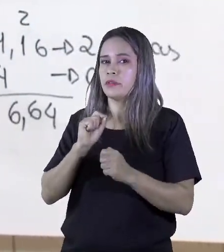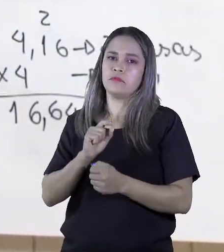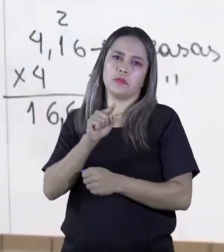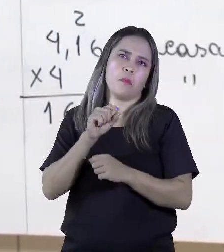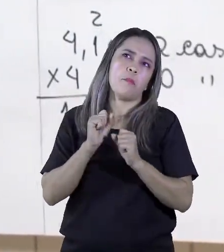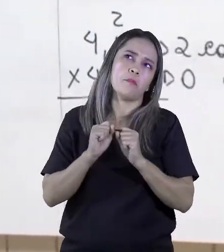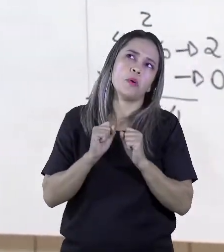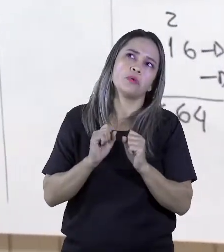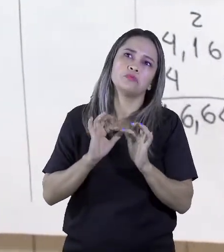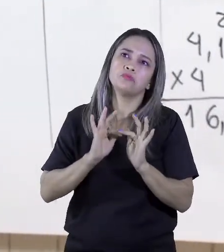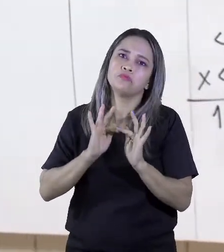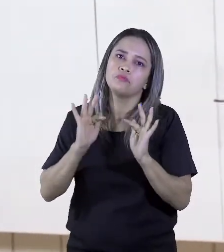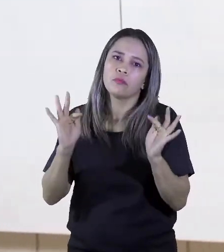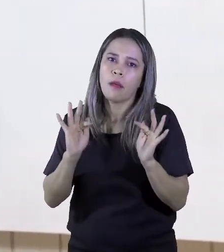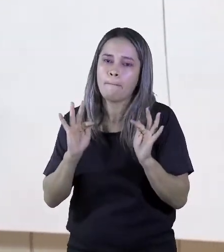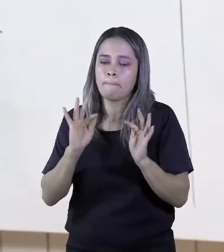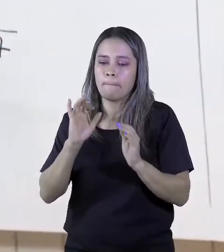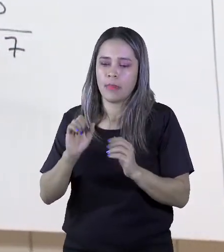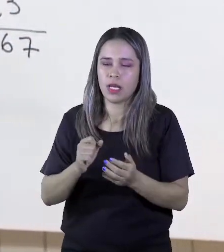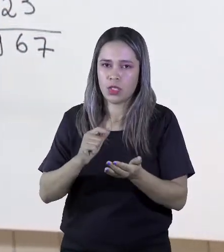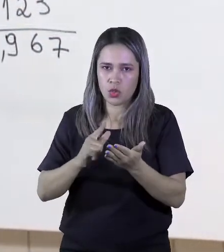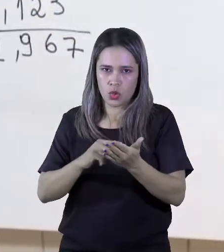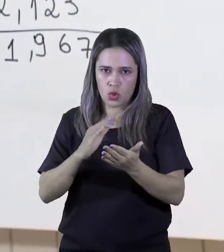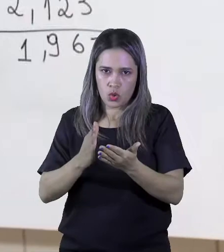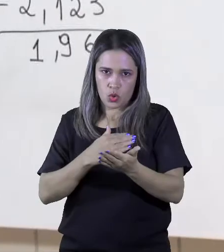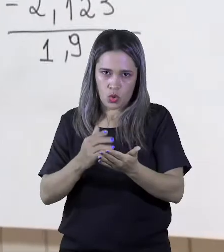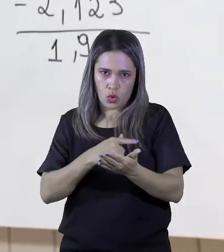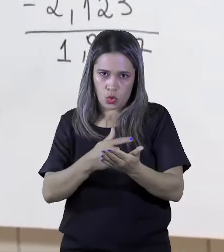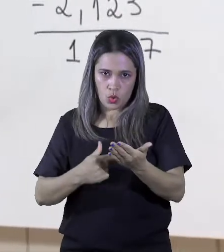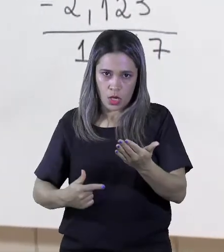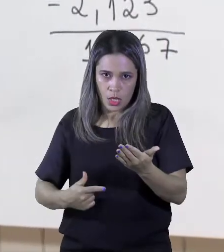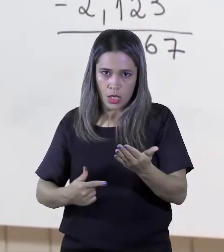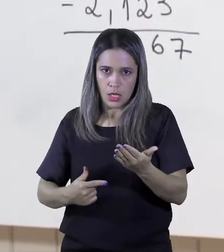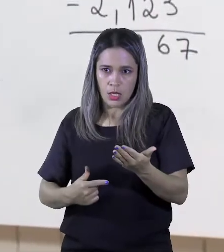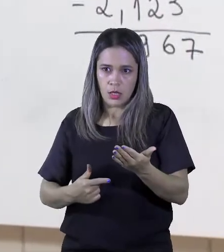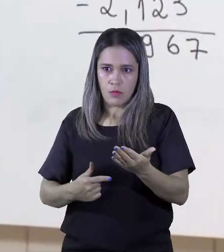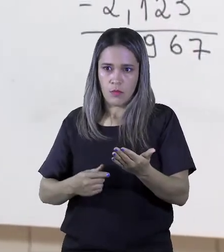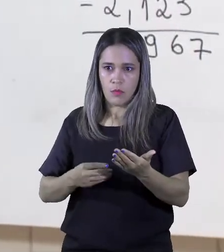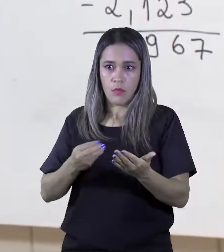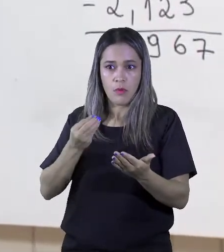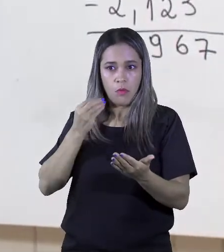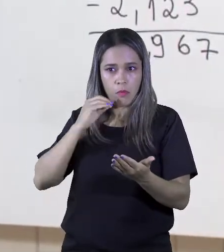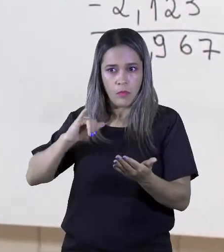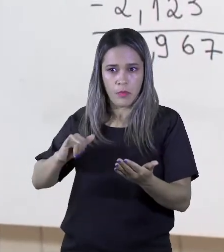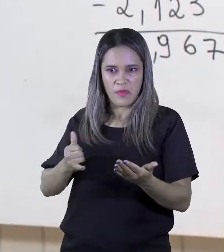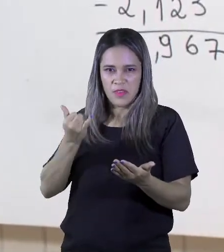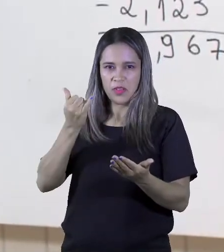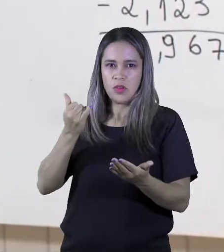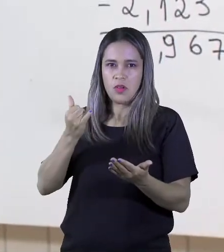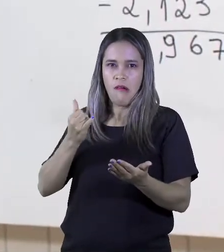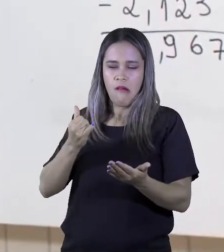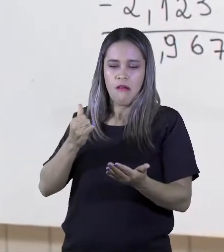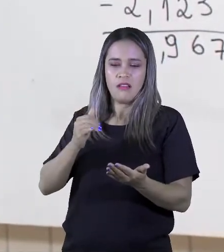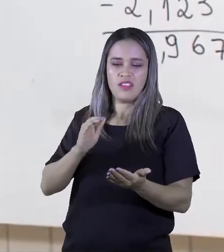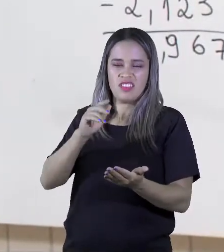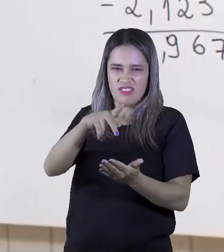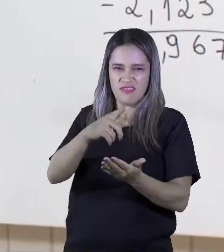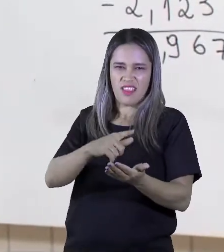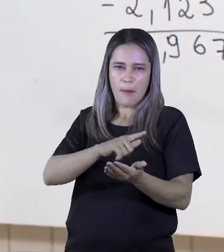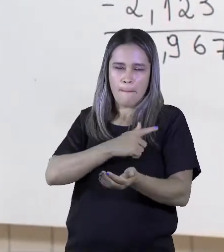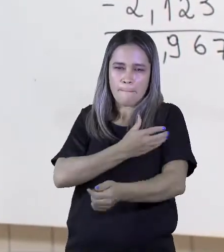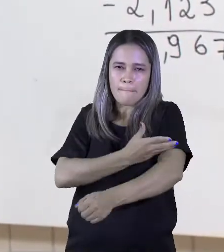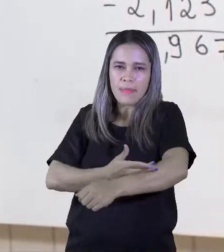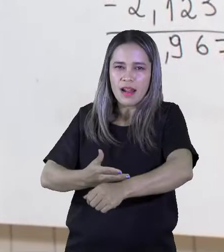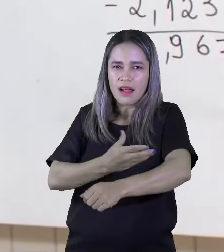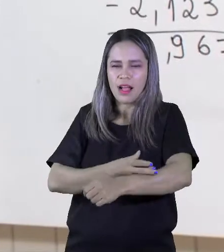podem simplesmente pegar um caderno de vocês aí, vamos aproveitar onde já está finalizando, provavelmente o caderno de vocês está com muitas páginas, anota alguns